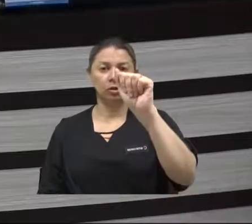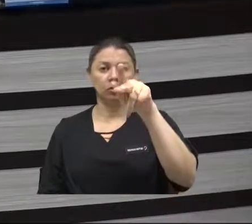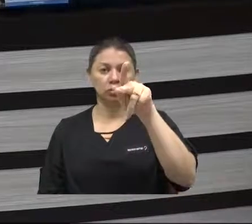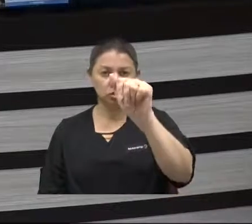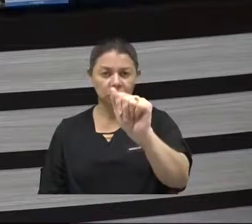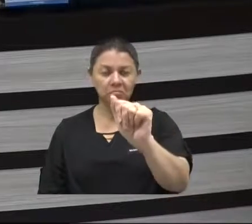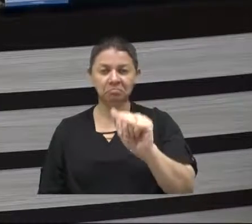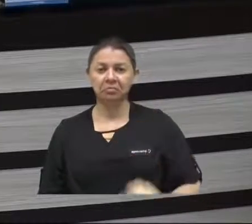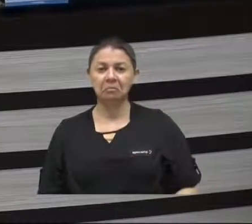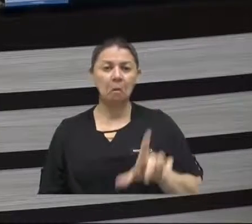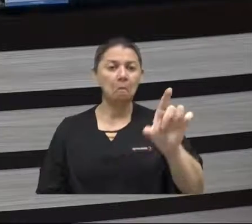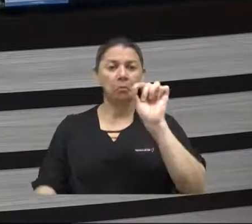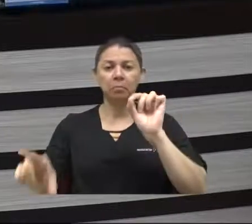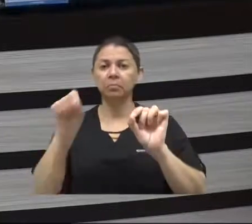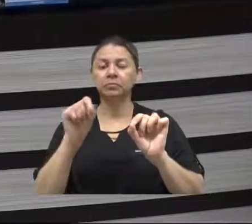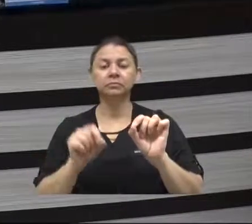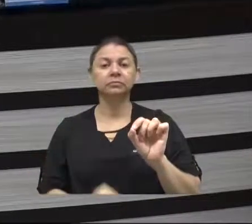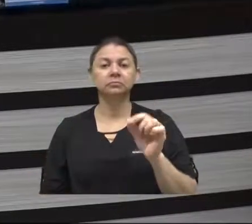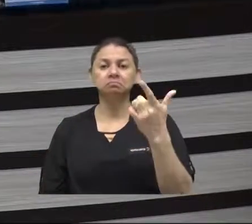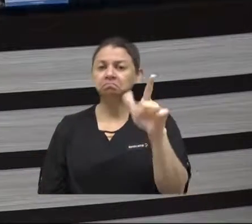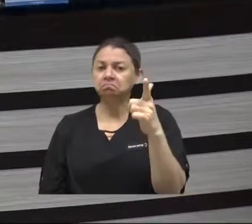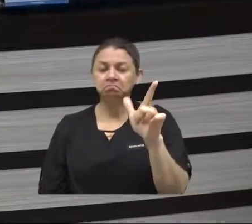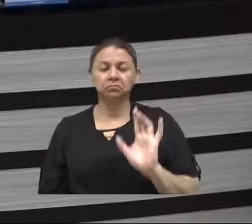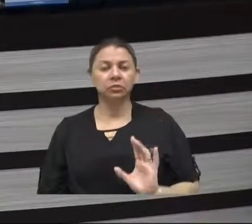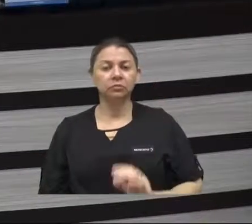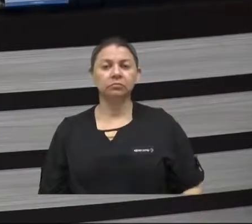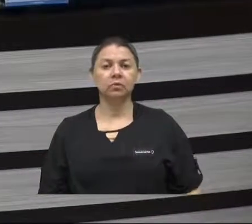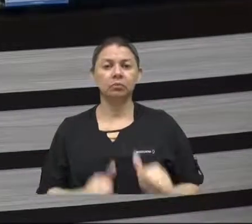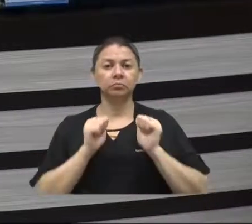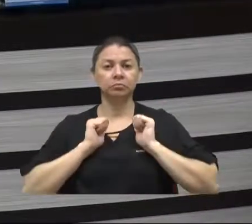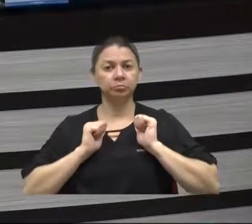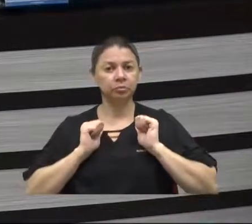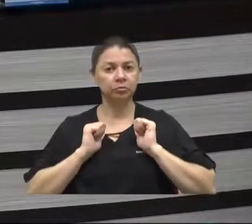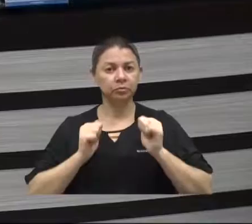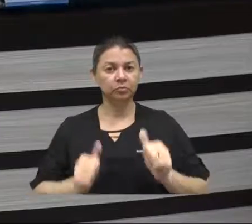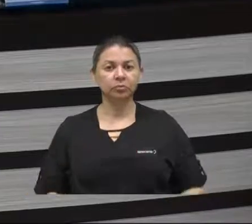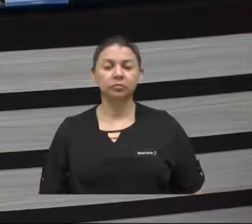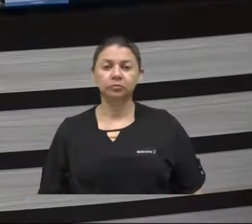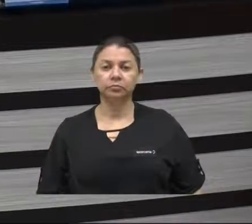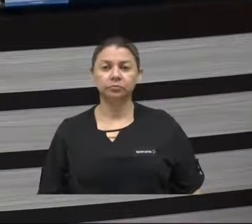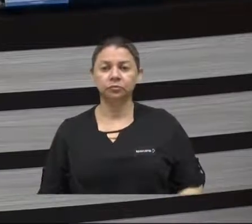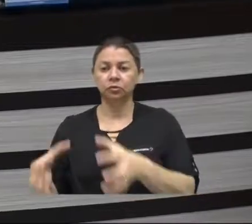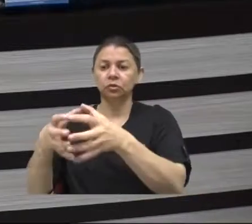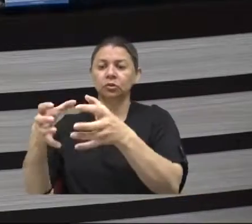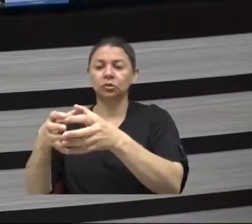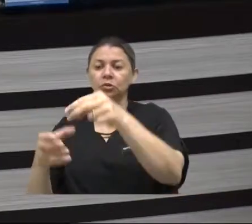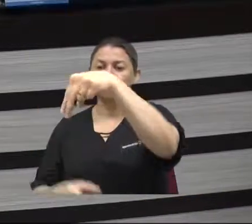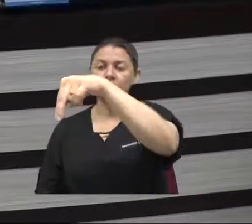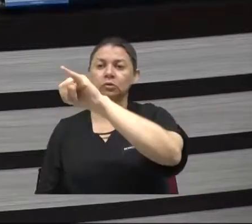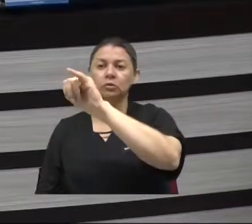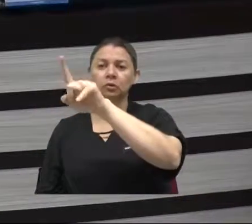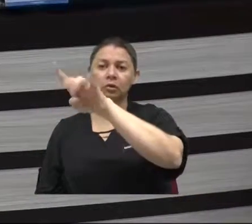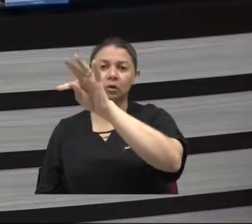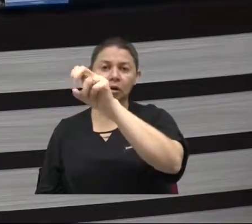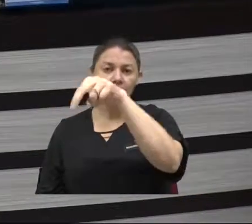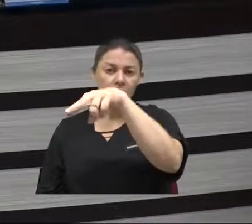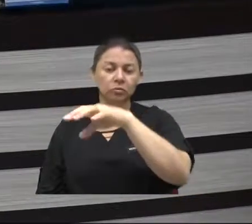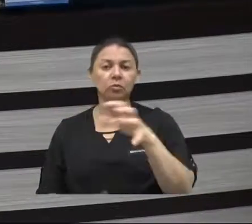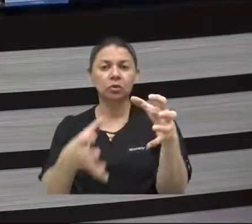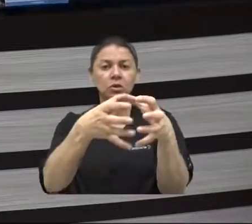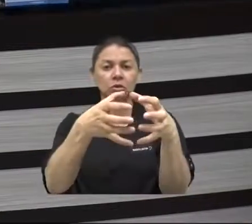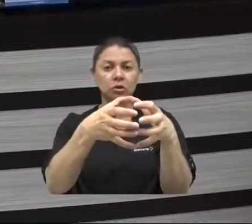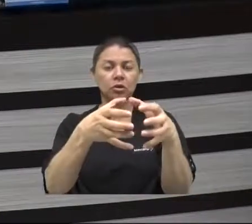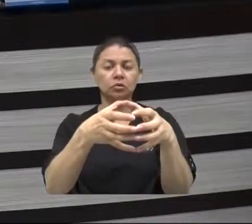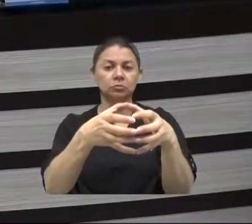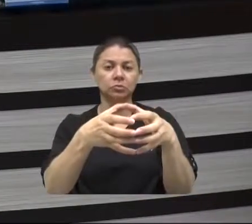disso. Tem nada disso. Então vai ter chapa do Newton e chapa do Sidney Pascotto, ou chapa do Sidney Pascotto e chapa